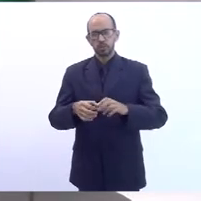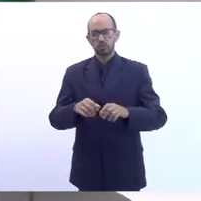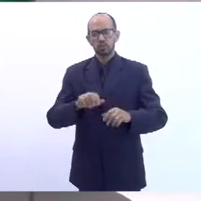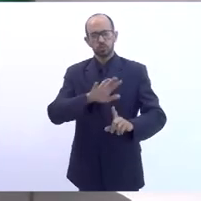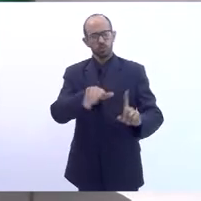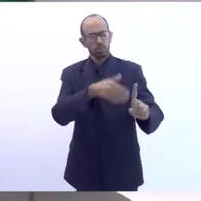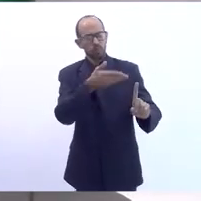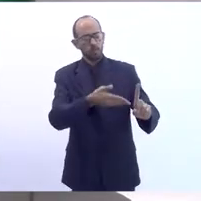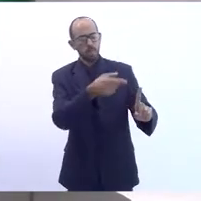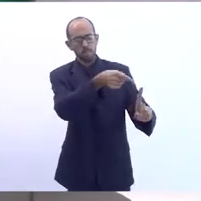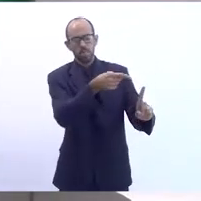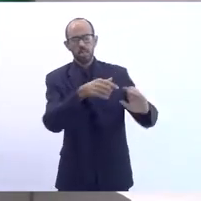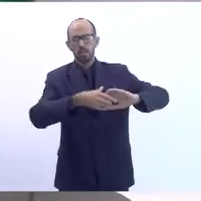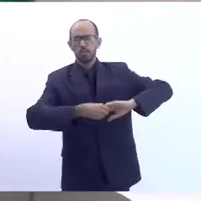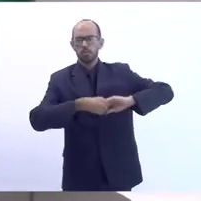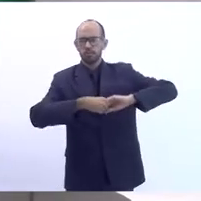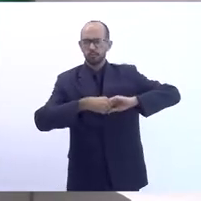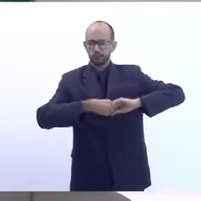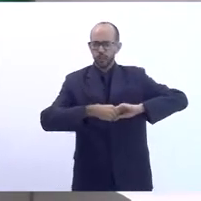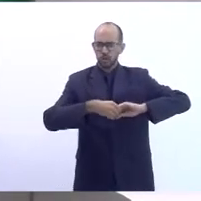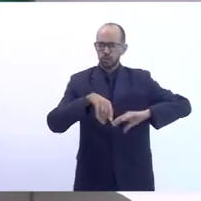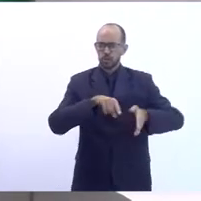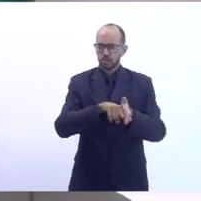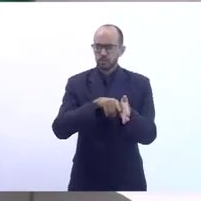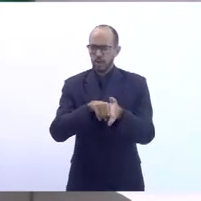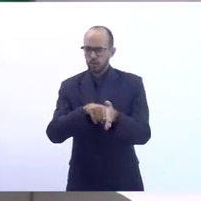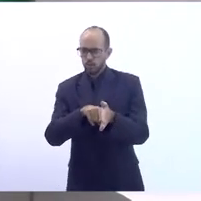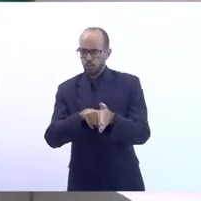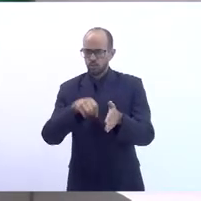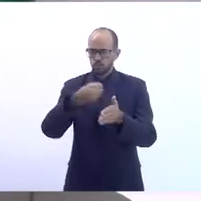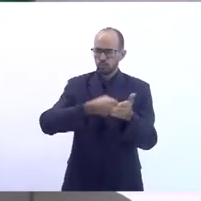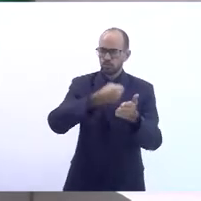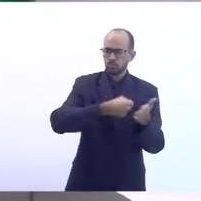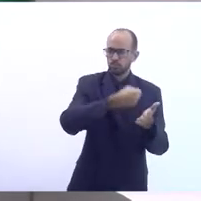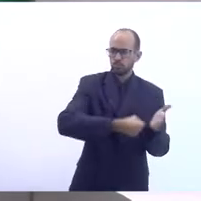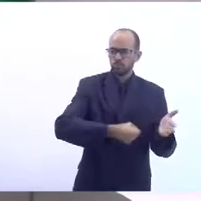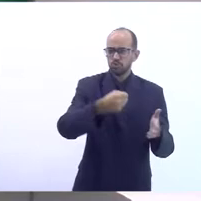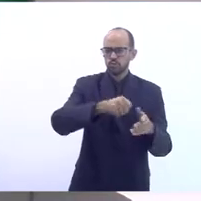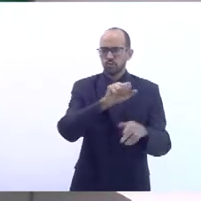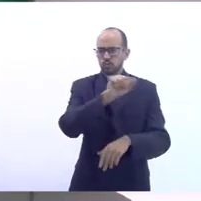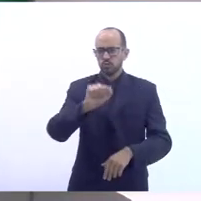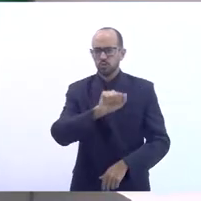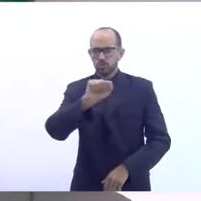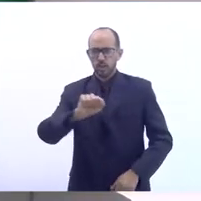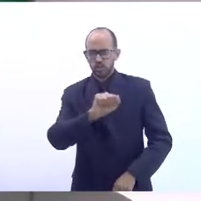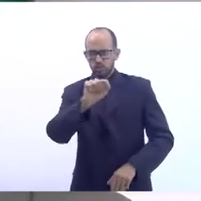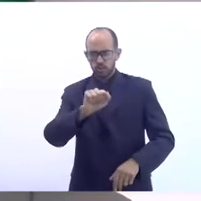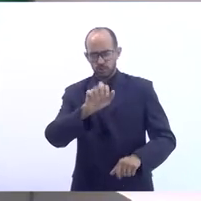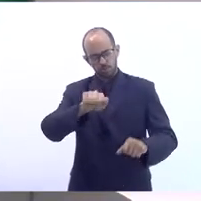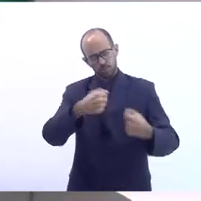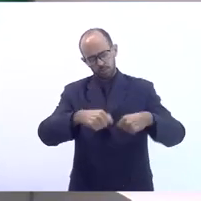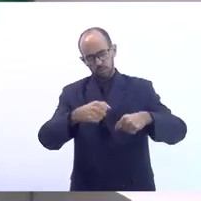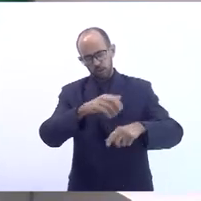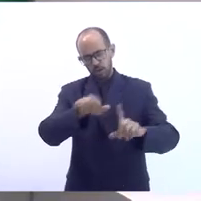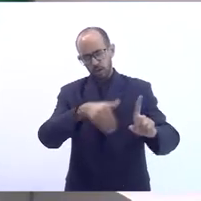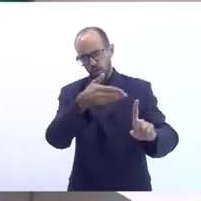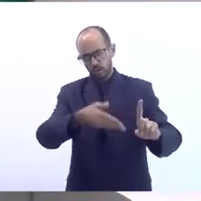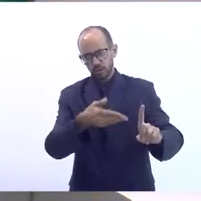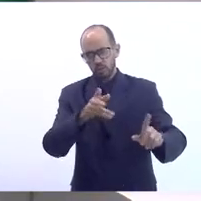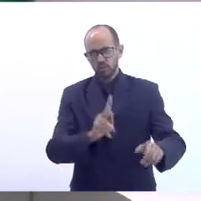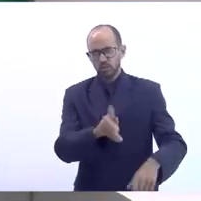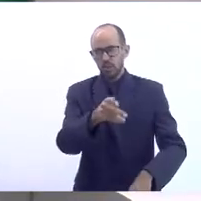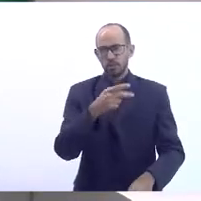pesquisadores as autoridades militantes as associações temos que reconhecer eu sempre digo olha